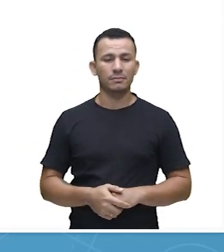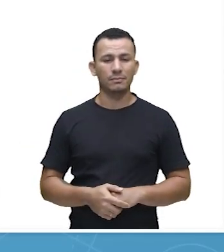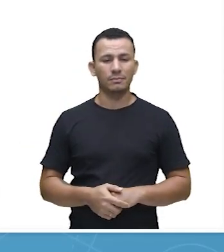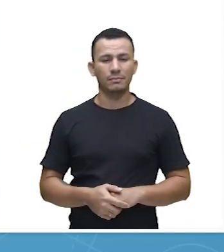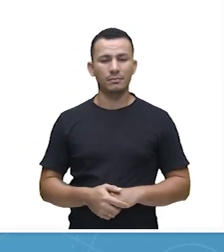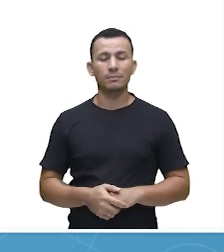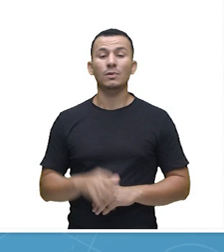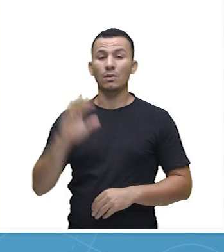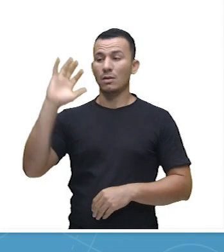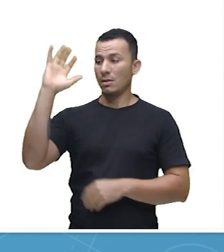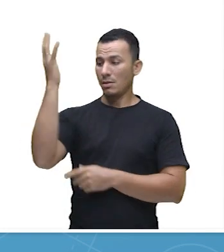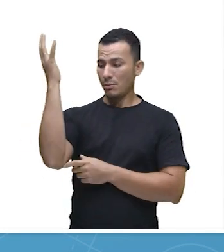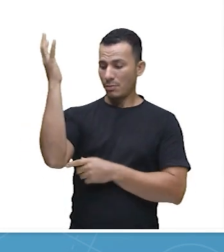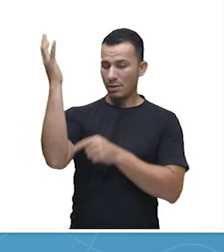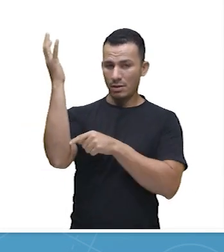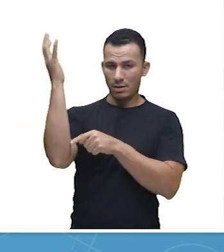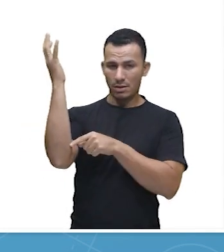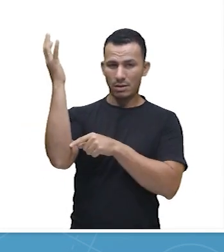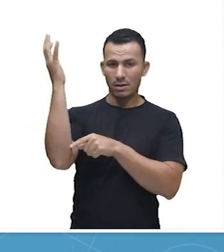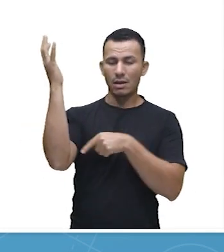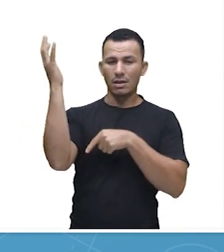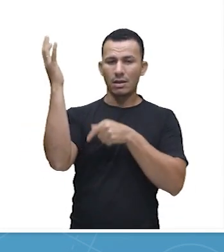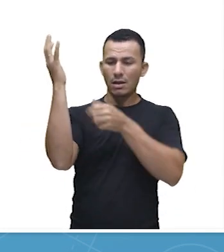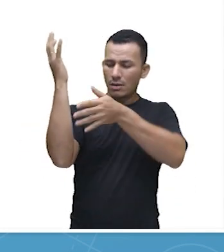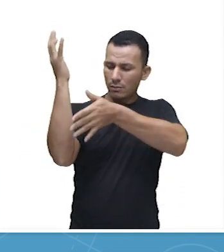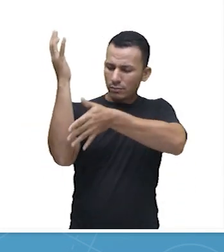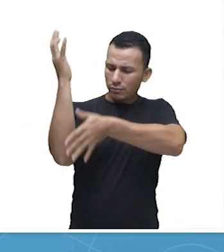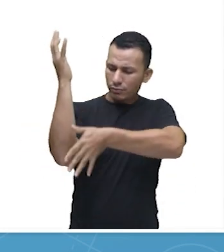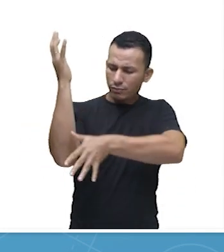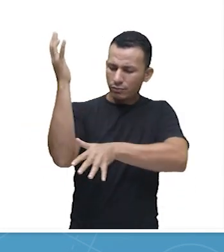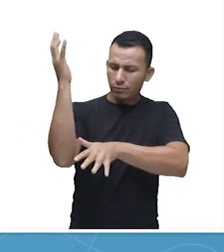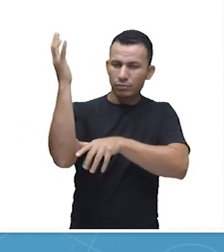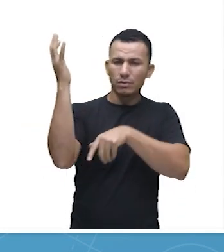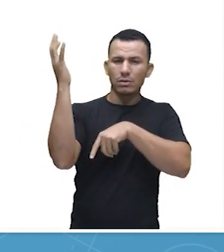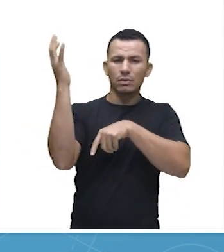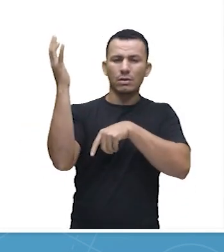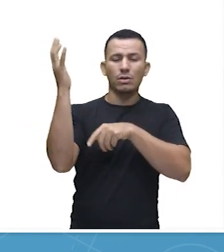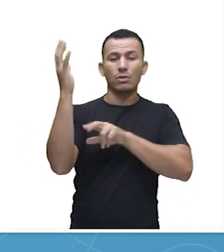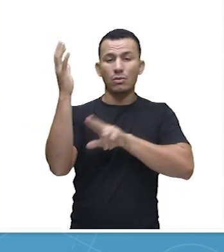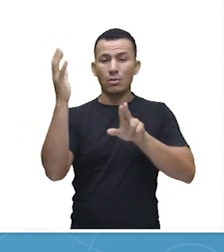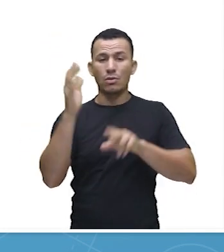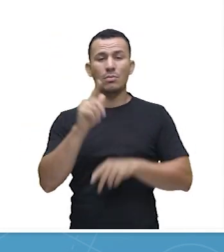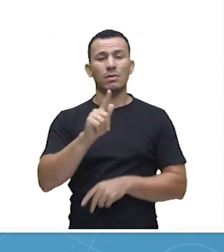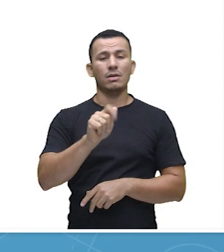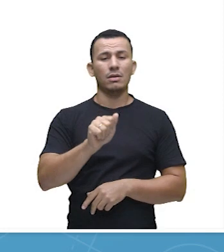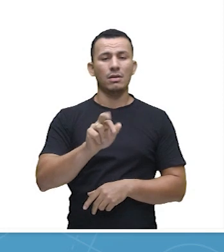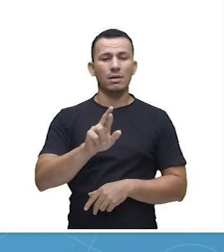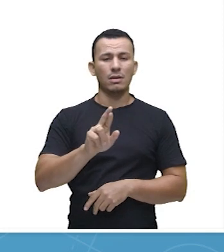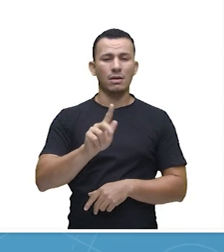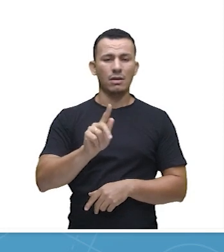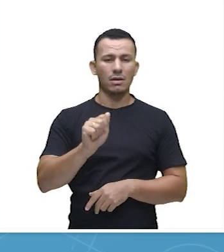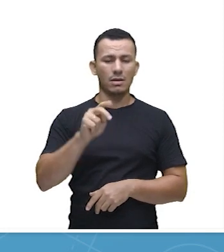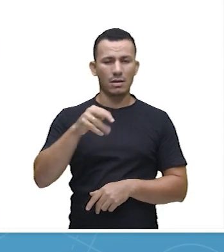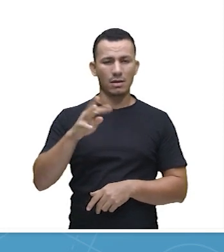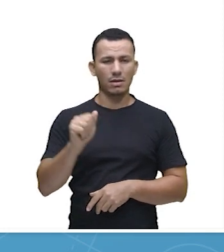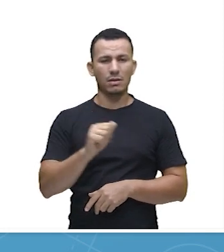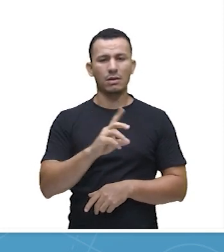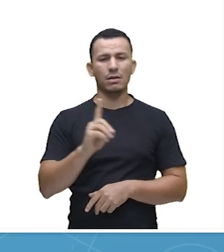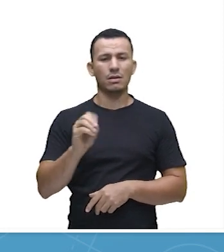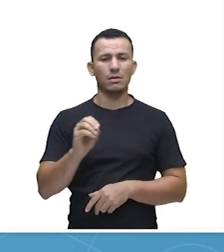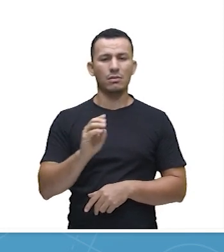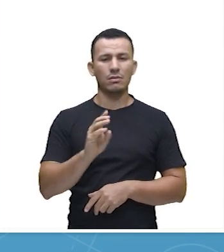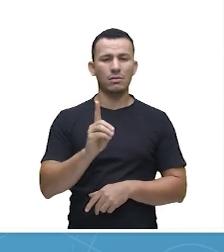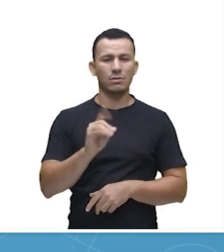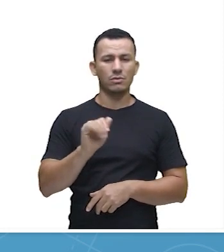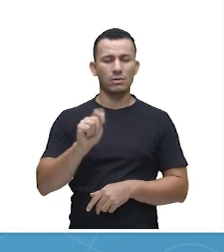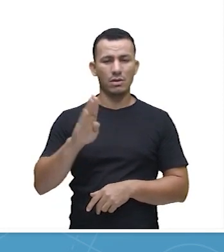dessa palmeira acha-se a entrada de uma gruta sob a Garganta do Diabo. Garganta do Diabo é o nome ali do local. E a gente